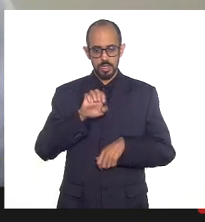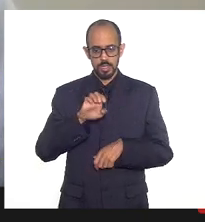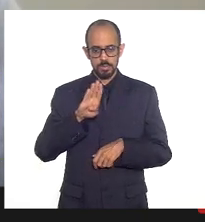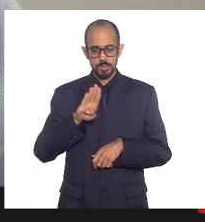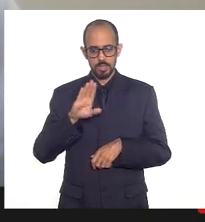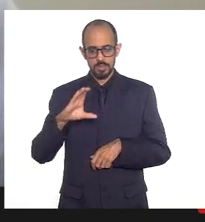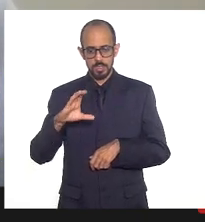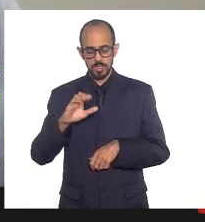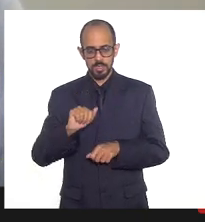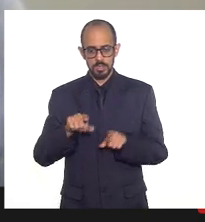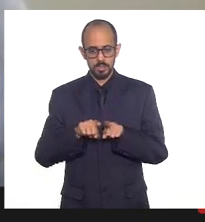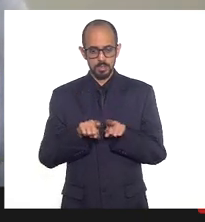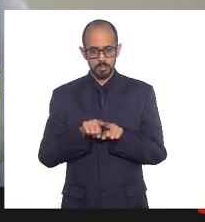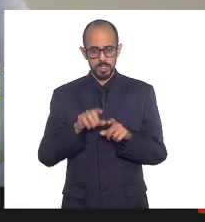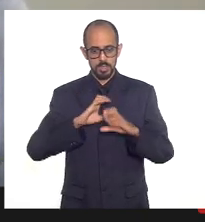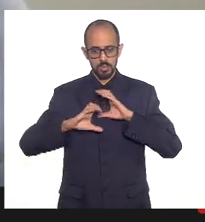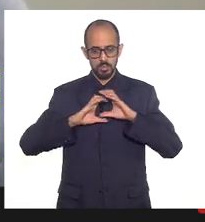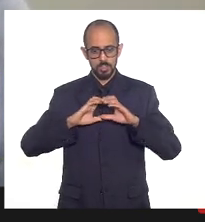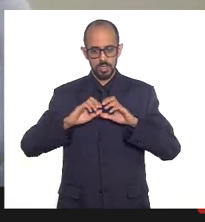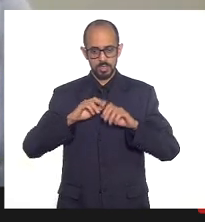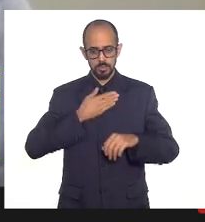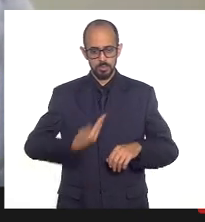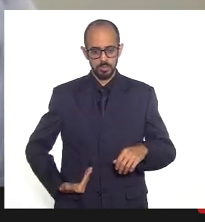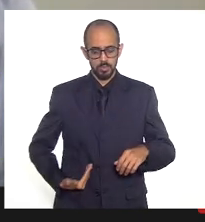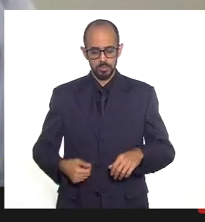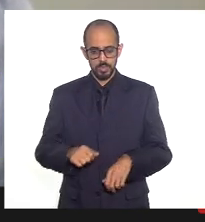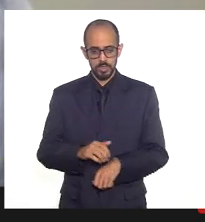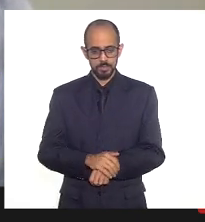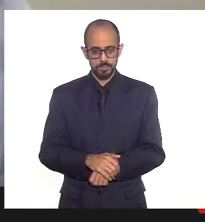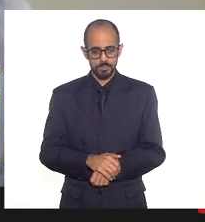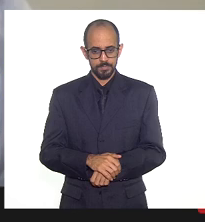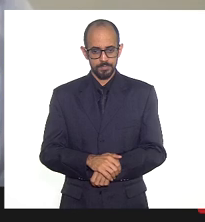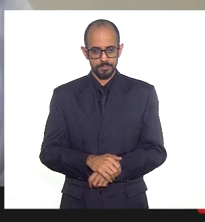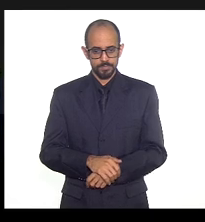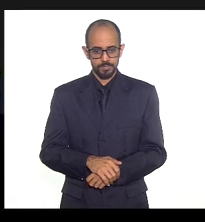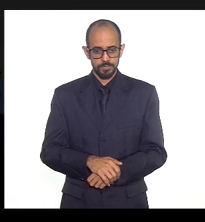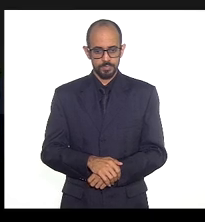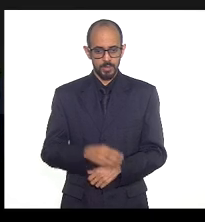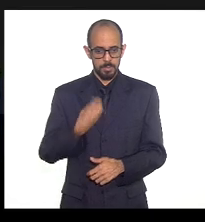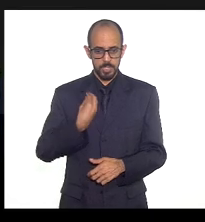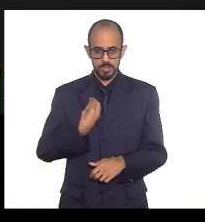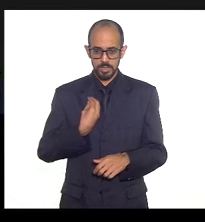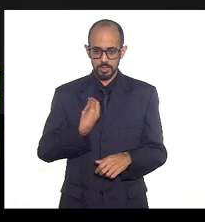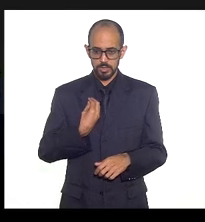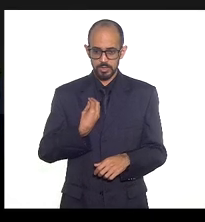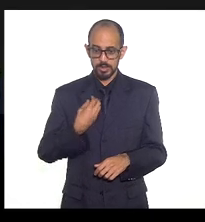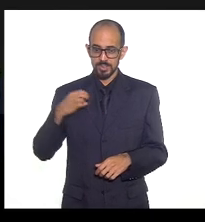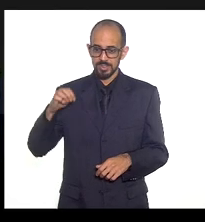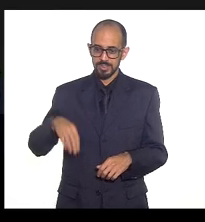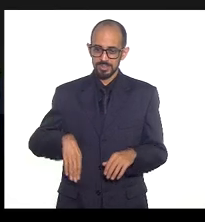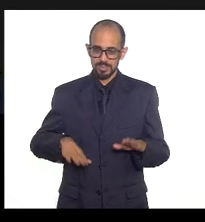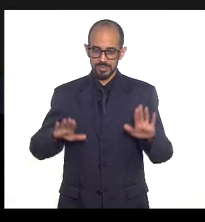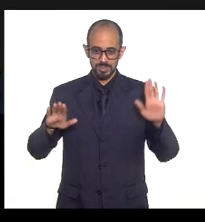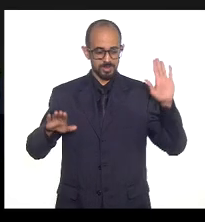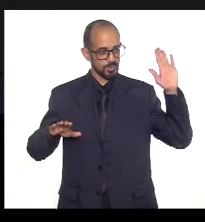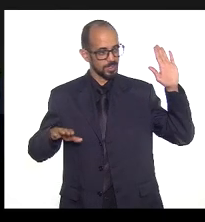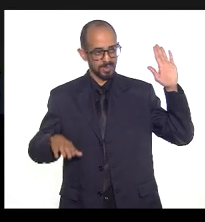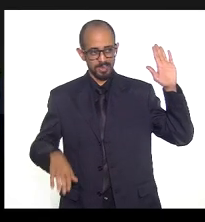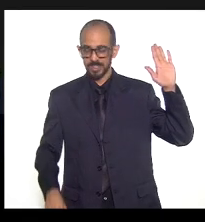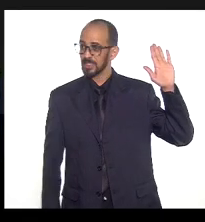e da Comunicação Pública. A Kemi, você está presente? Está conosco na sala? Estou aqui,